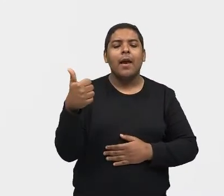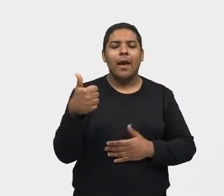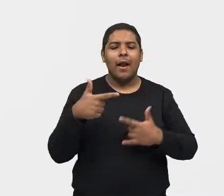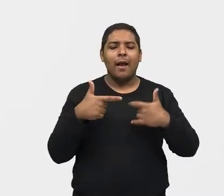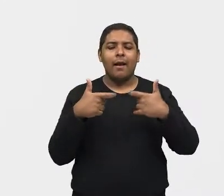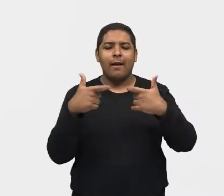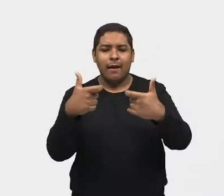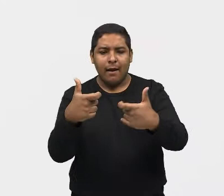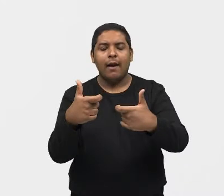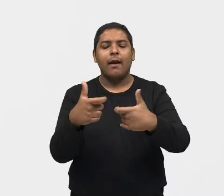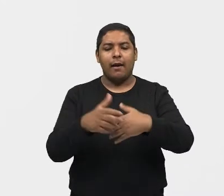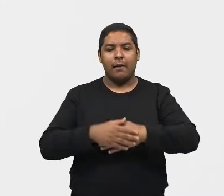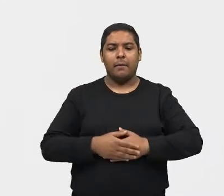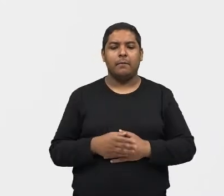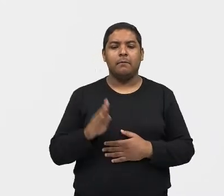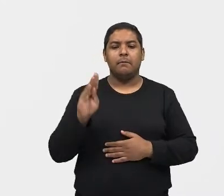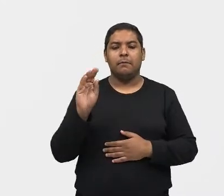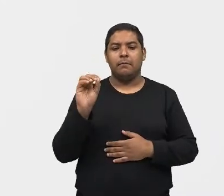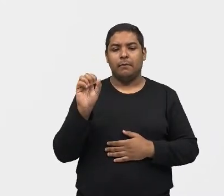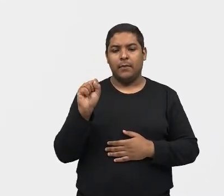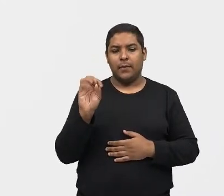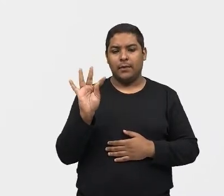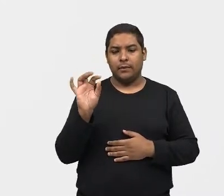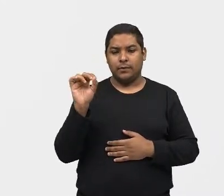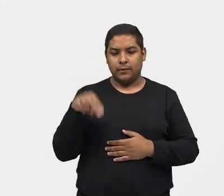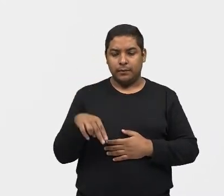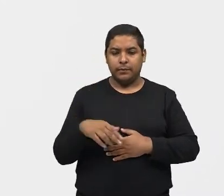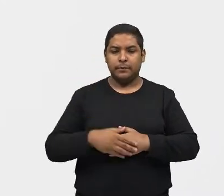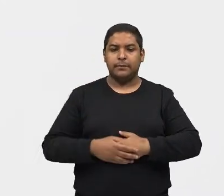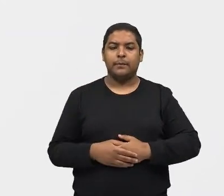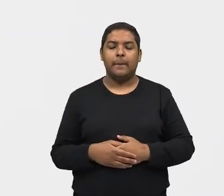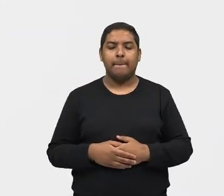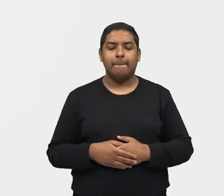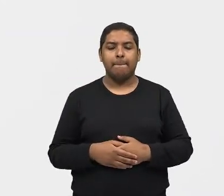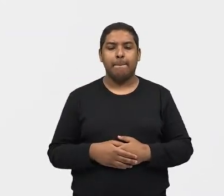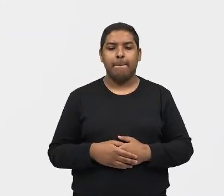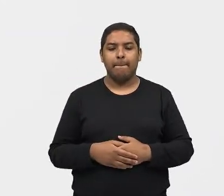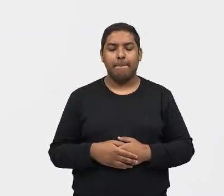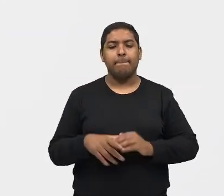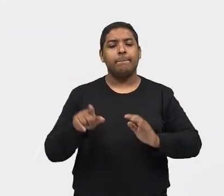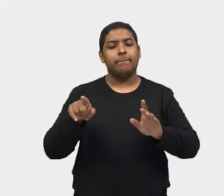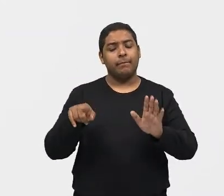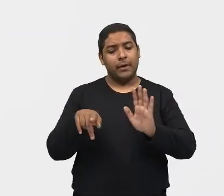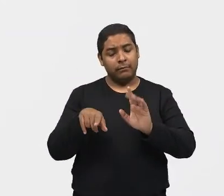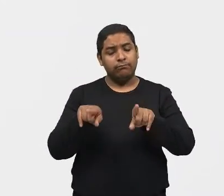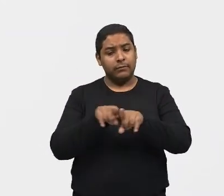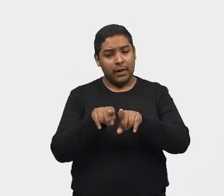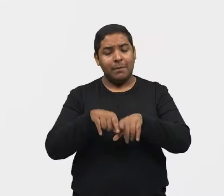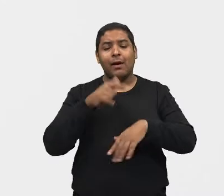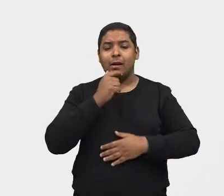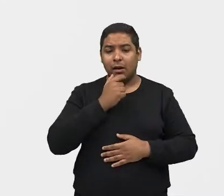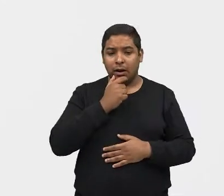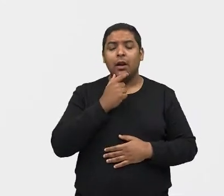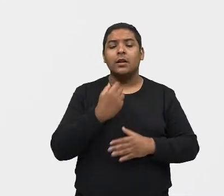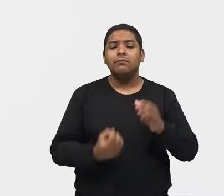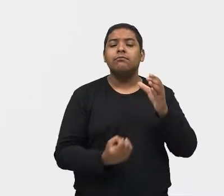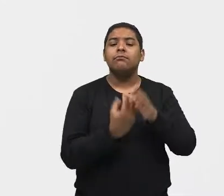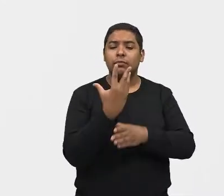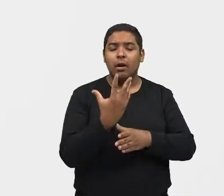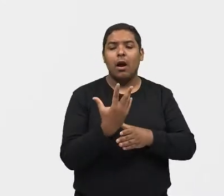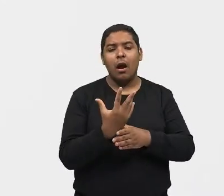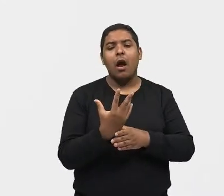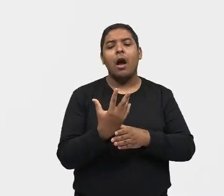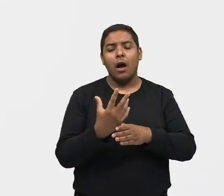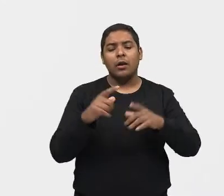em Boston, certo? Então, a valsa inglesa tem a mesma origem da valsa o quê? Da